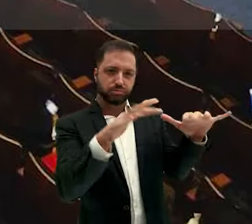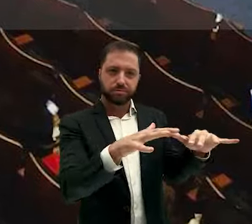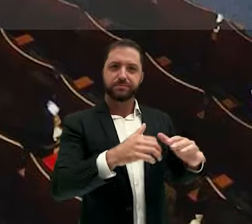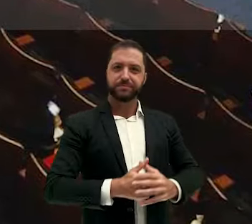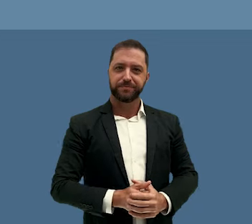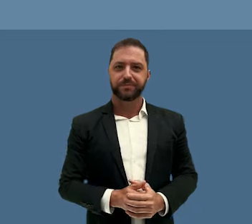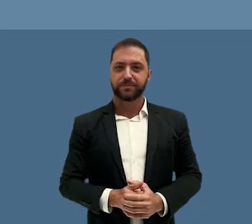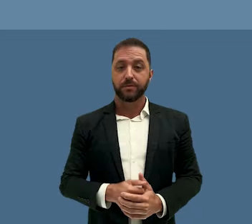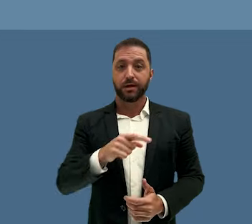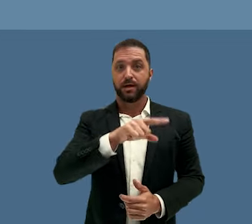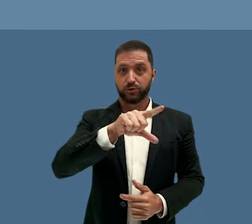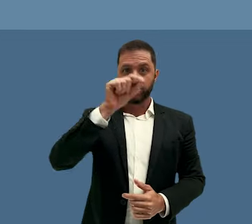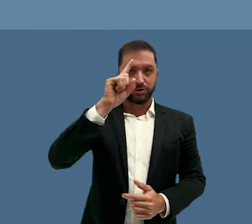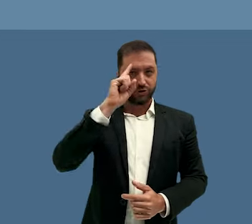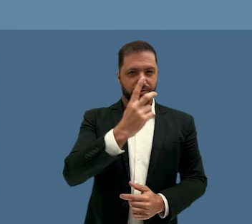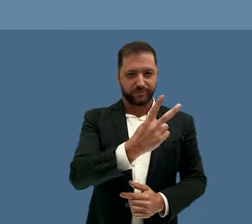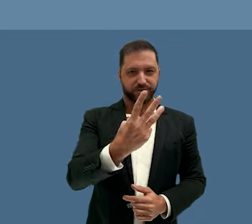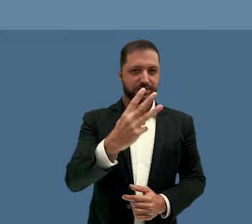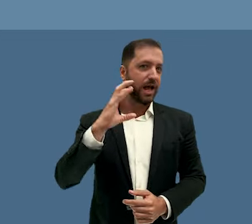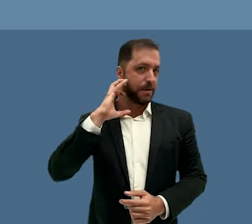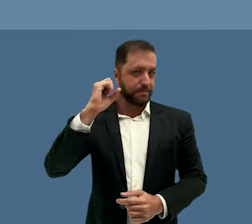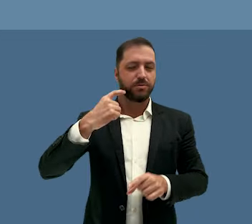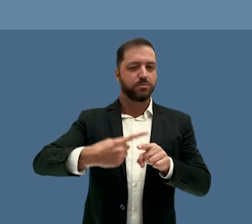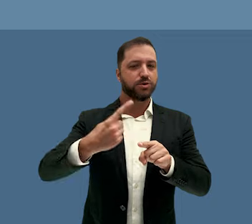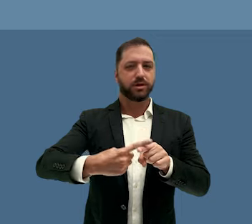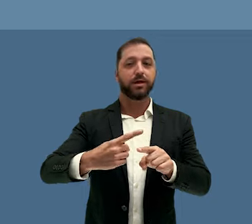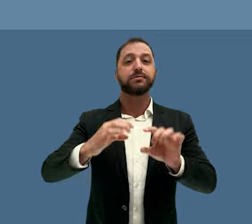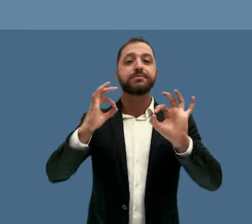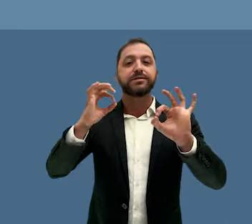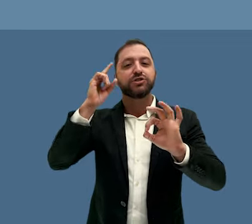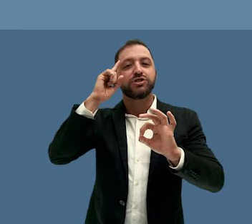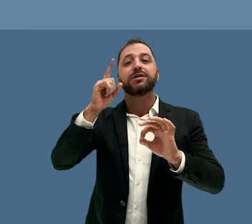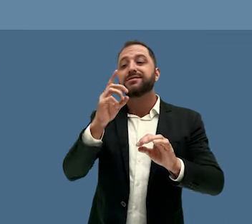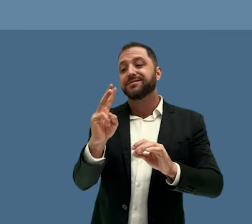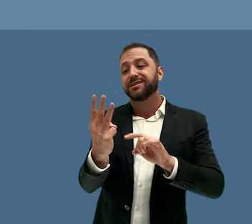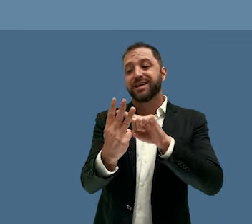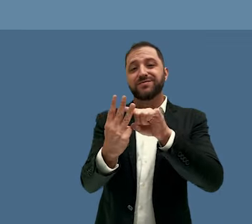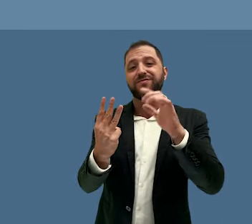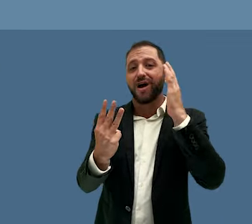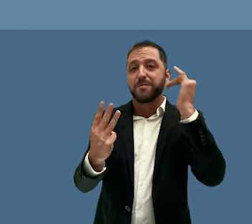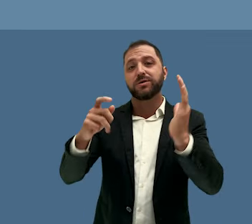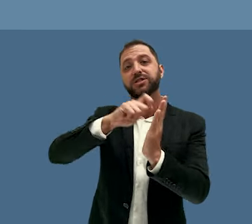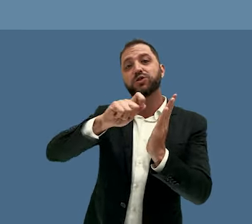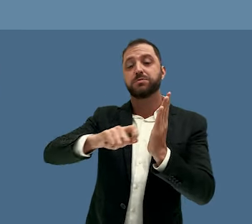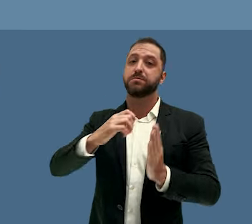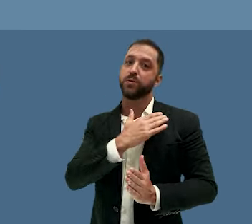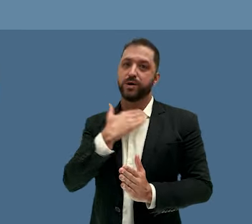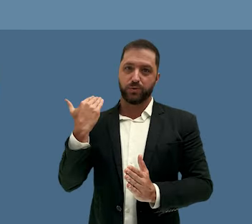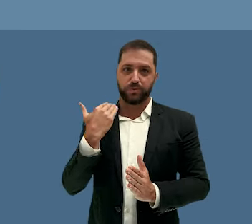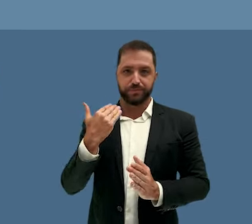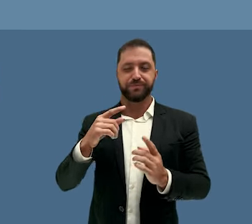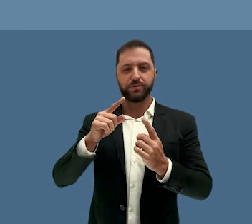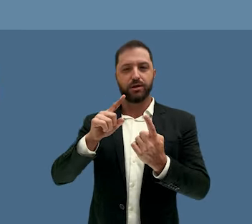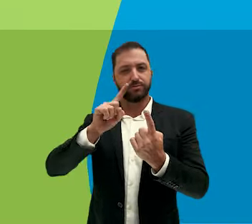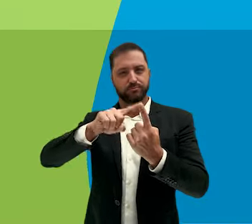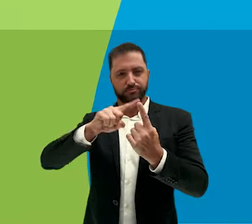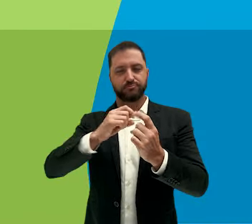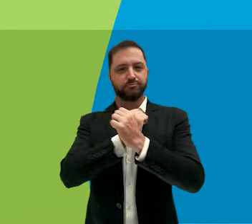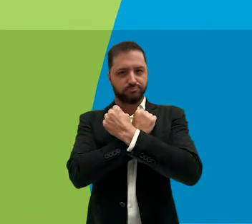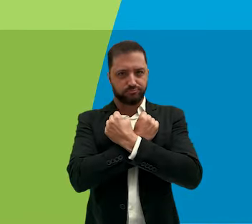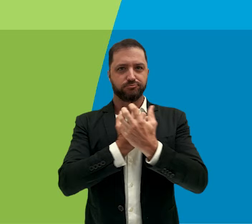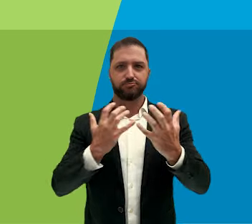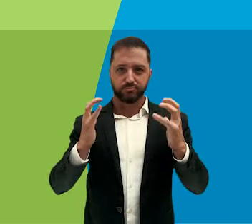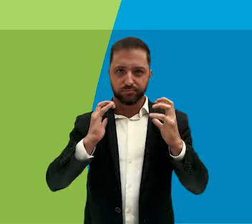Geral. O dia 23 de abril foi escolhido por ser a data da morte de três grandes escritores da história: